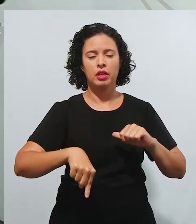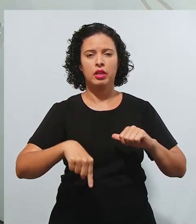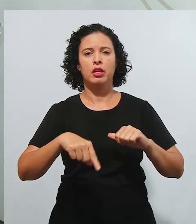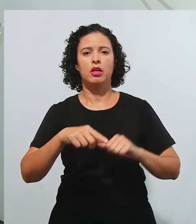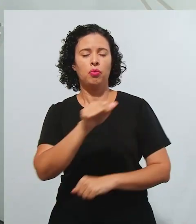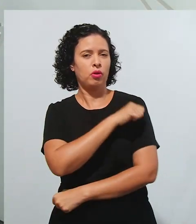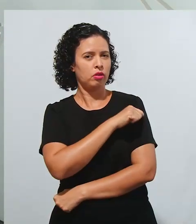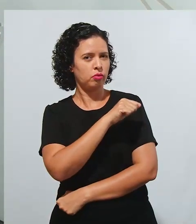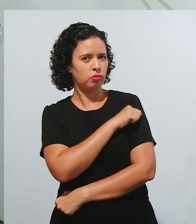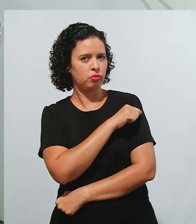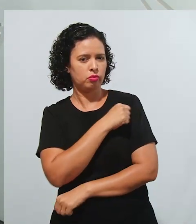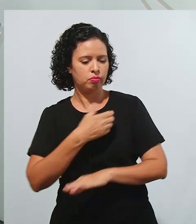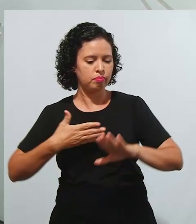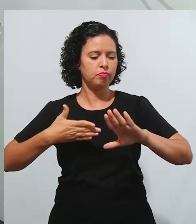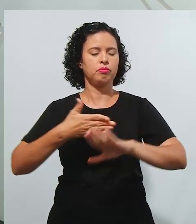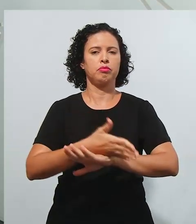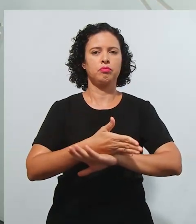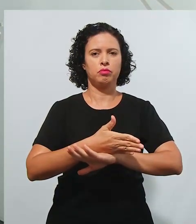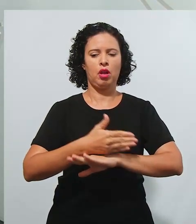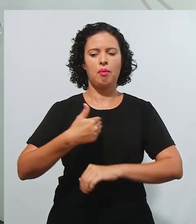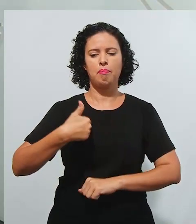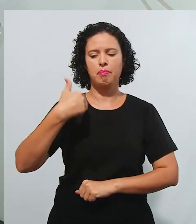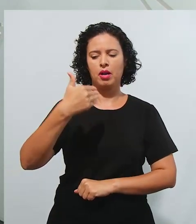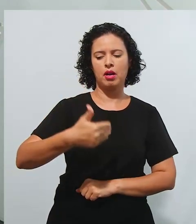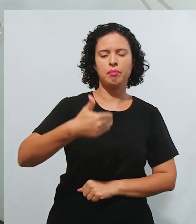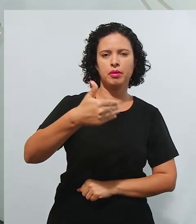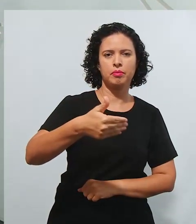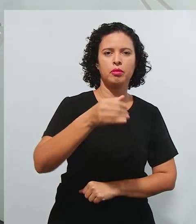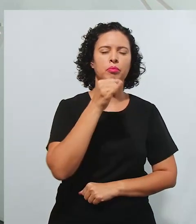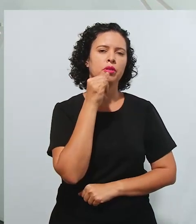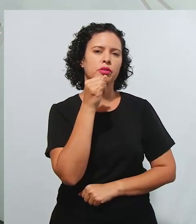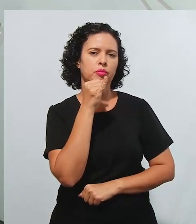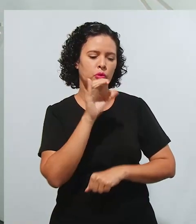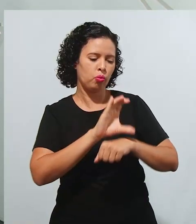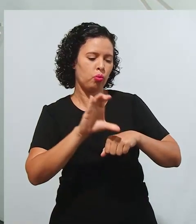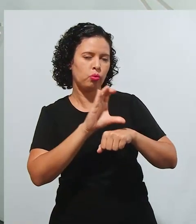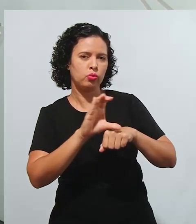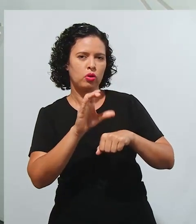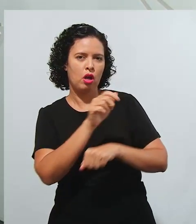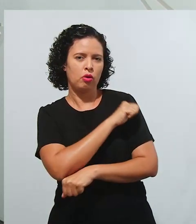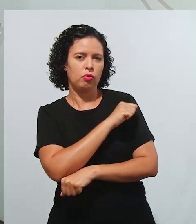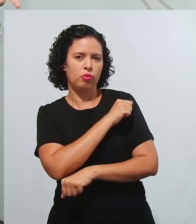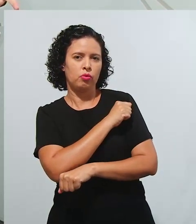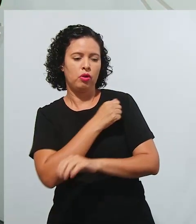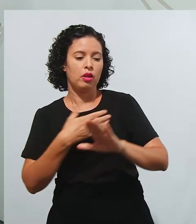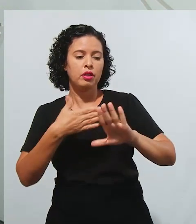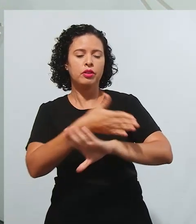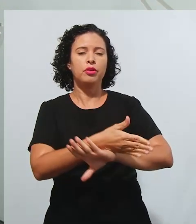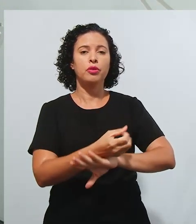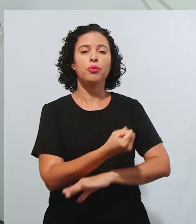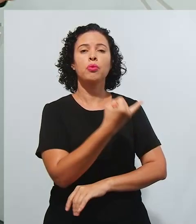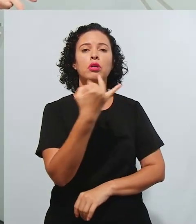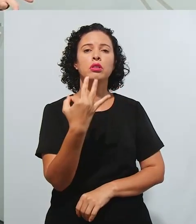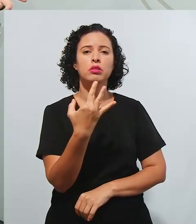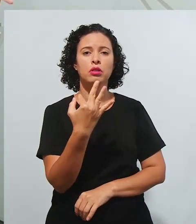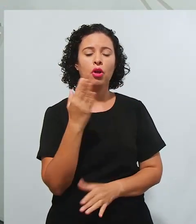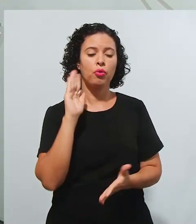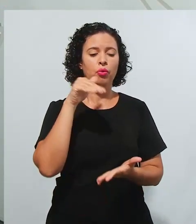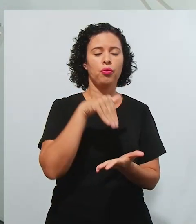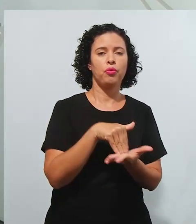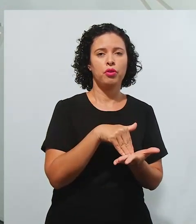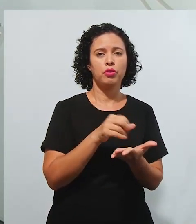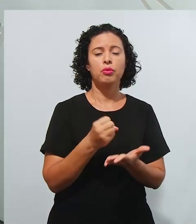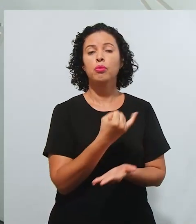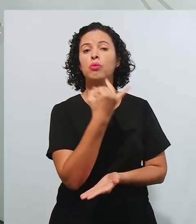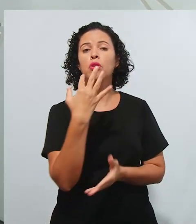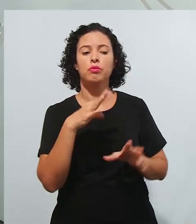e o êxito do aluno. A gente compara quantos alunos que ingressaram no curso e quantos vão se formar. Desses dados, a